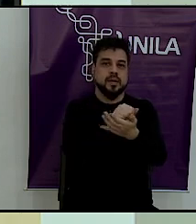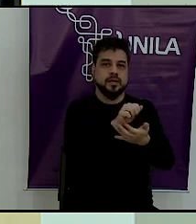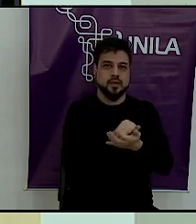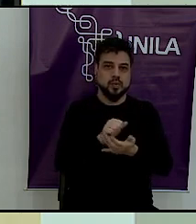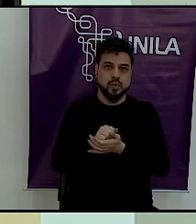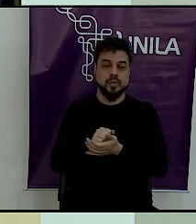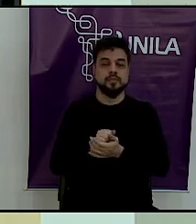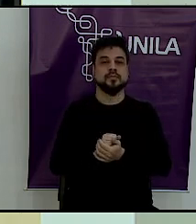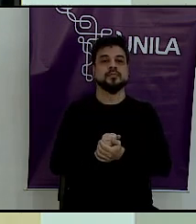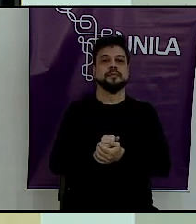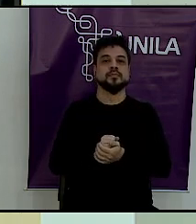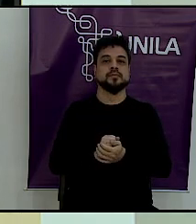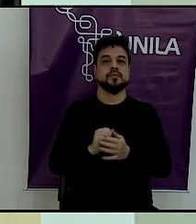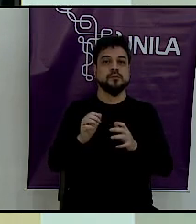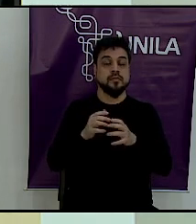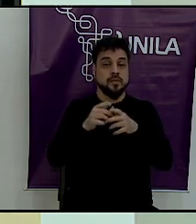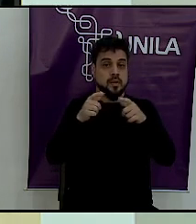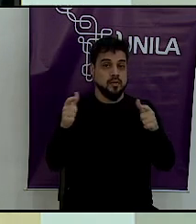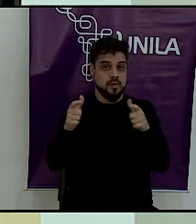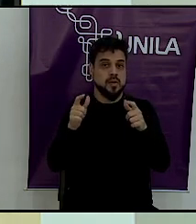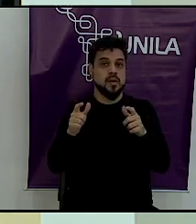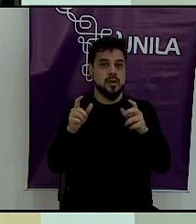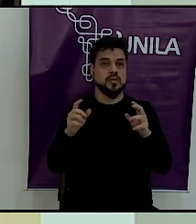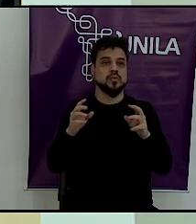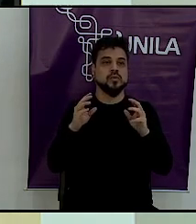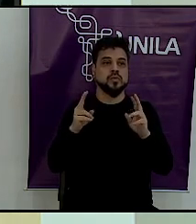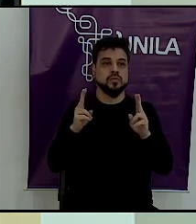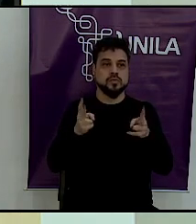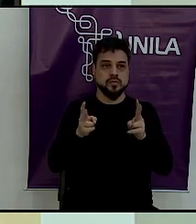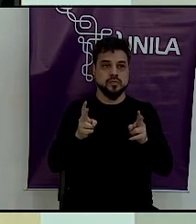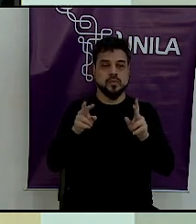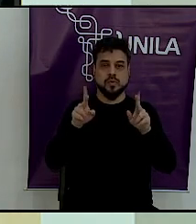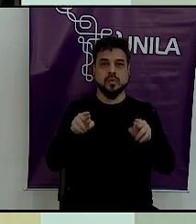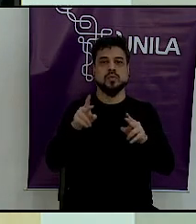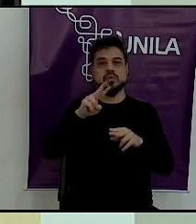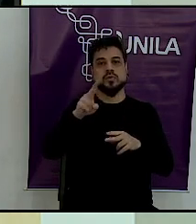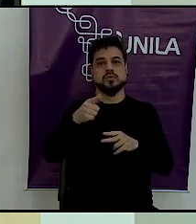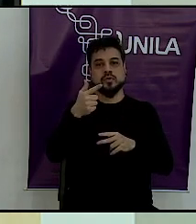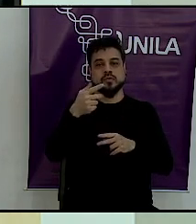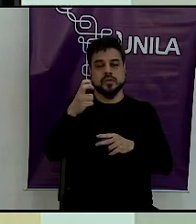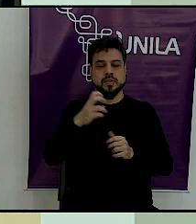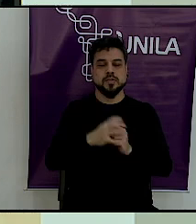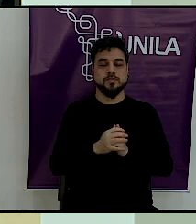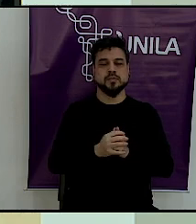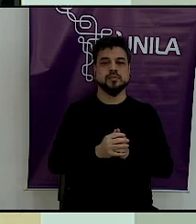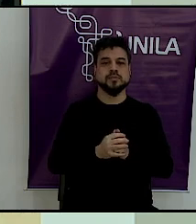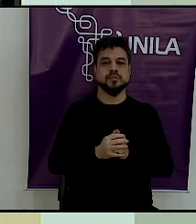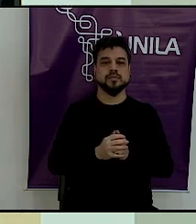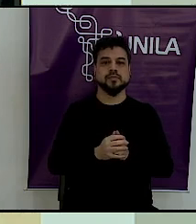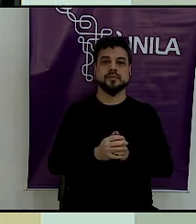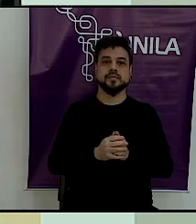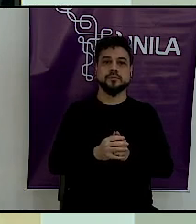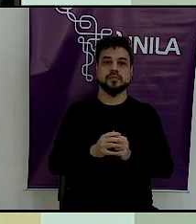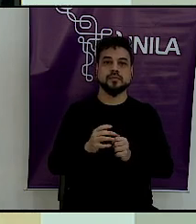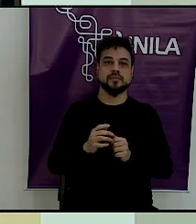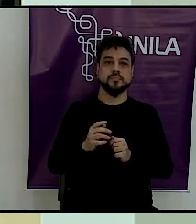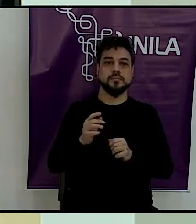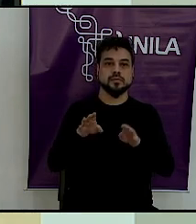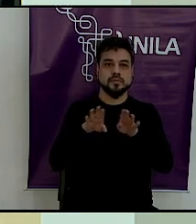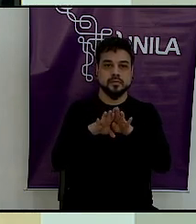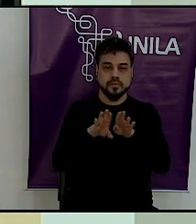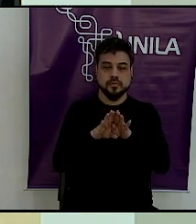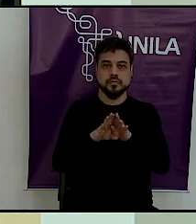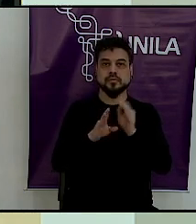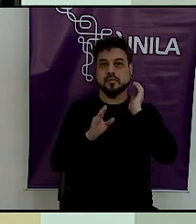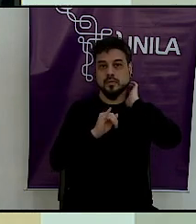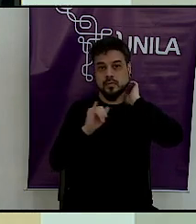institutos. Mas o valor global ele foi mantido para o ano de 2025. E também sinalizar